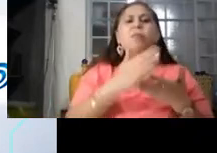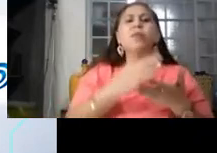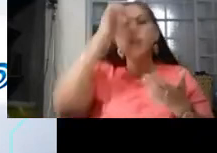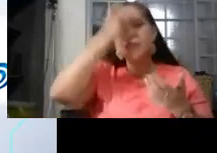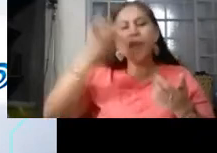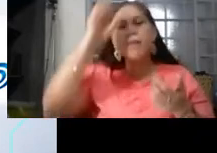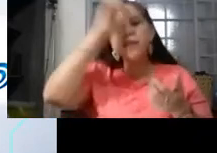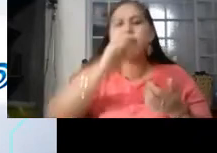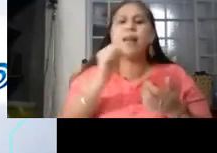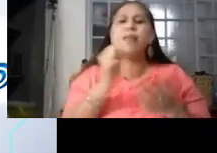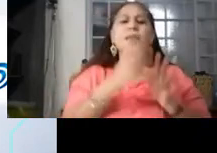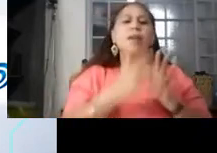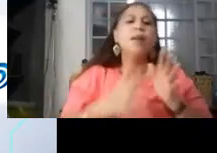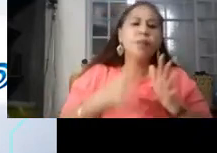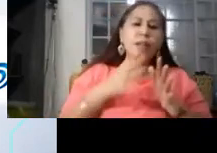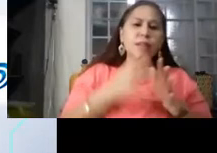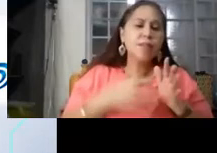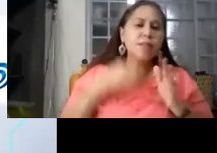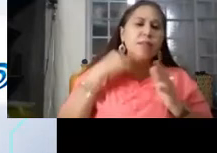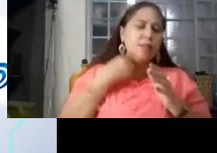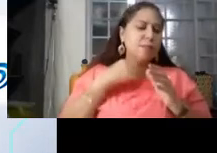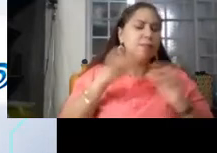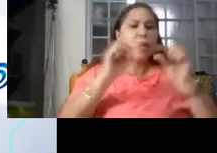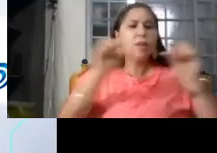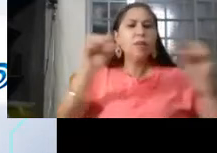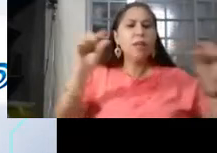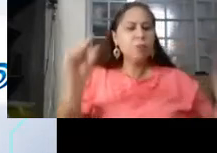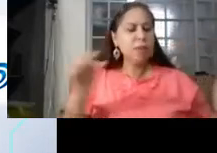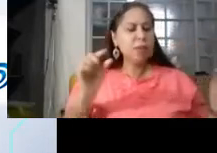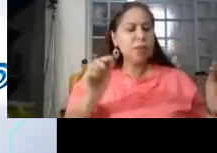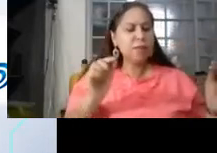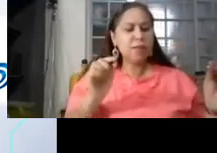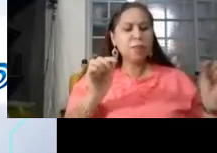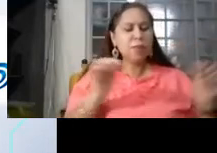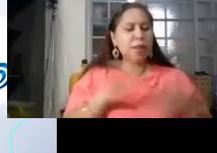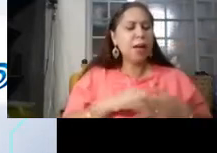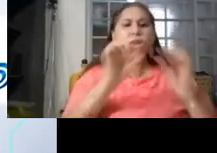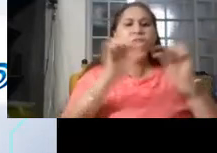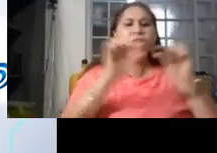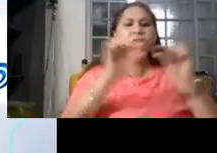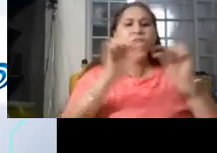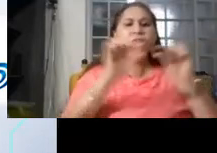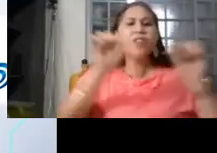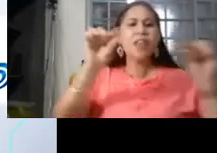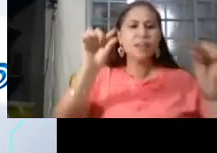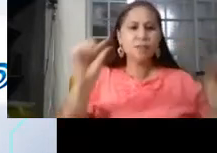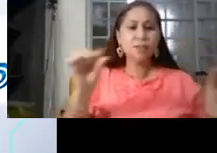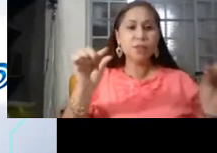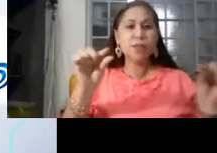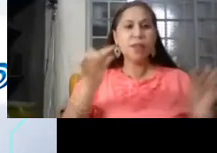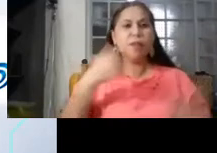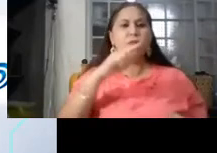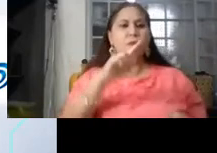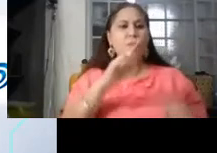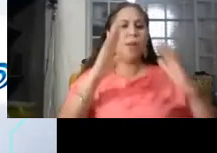num processo de aprendizado da língua de sinais. Eu dei um exemplo de uma frase, não